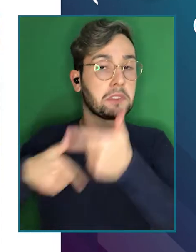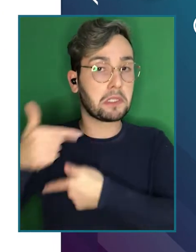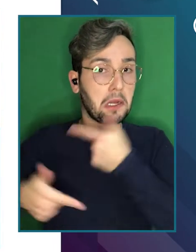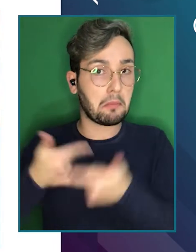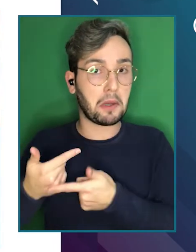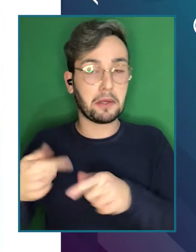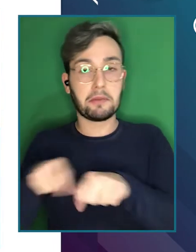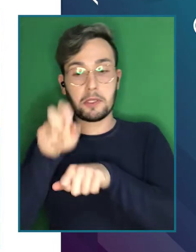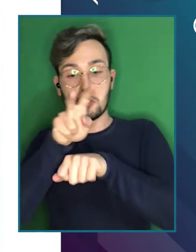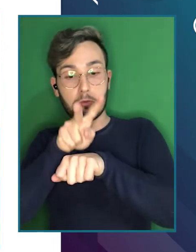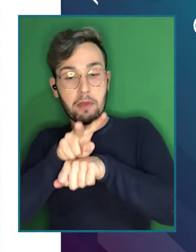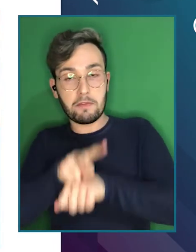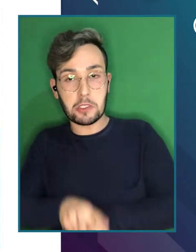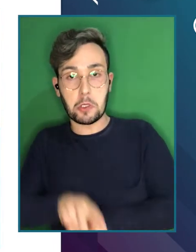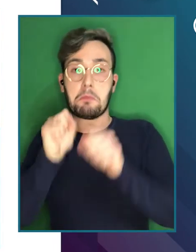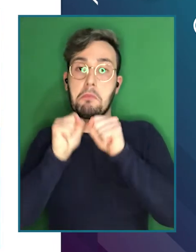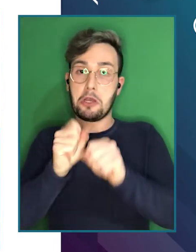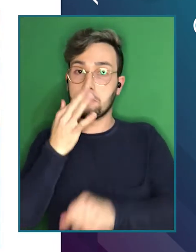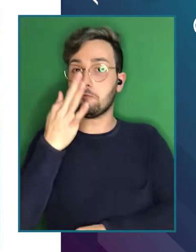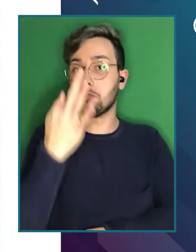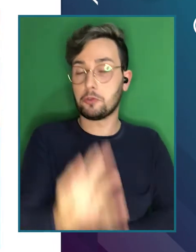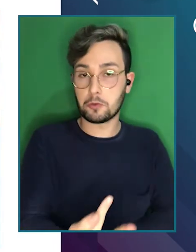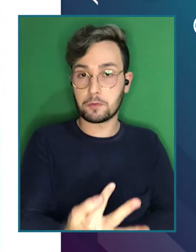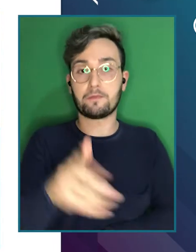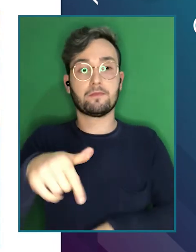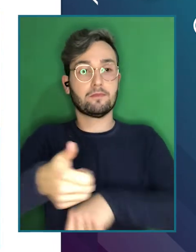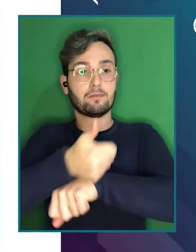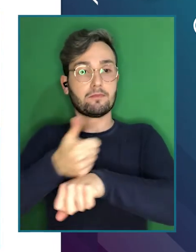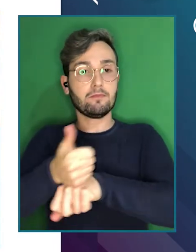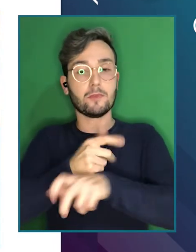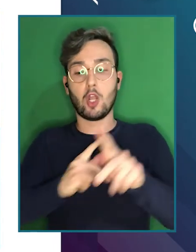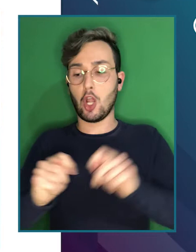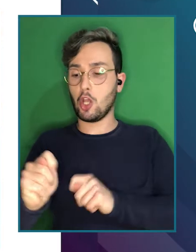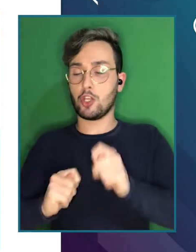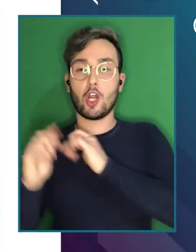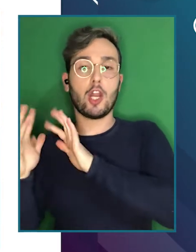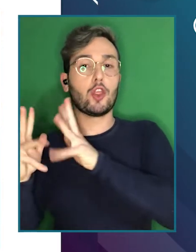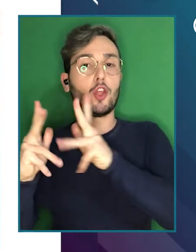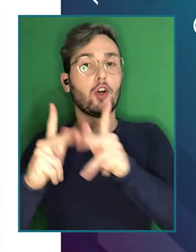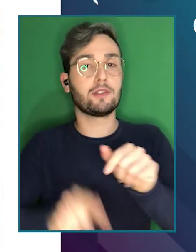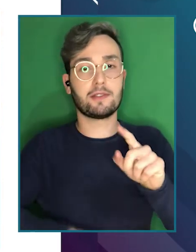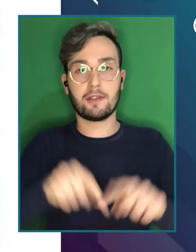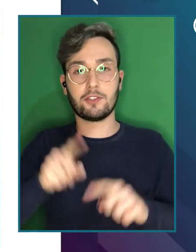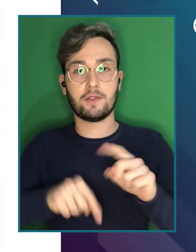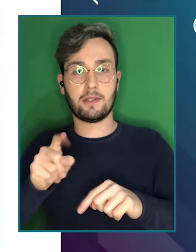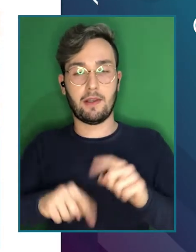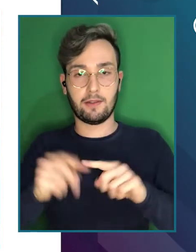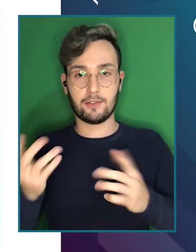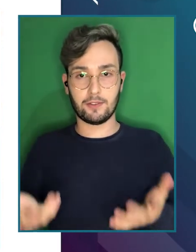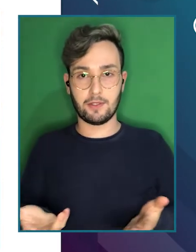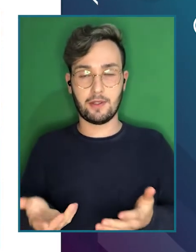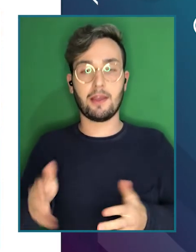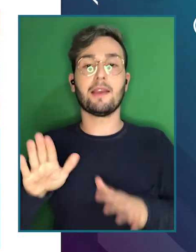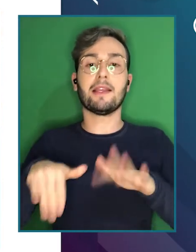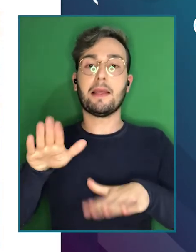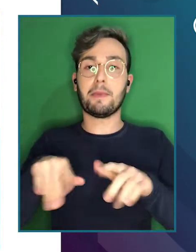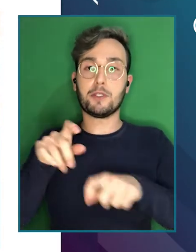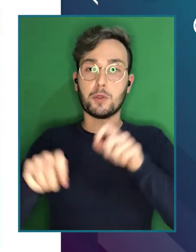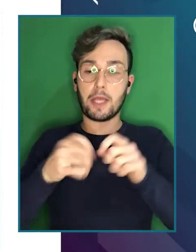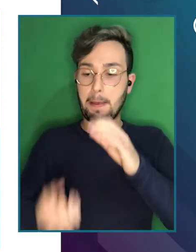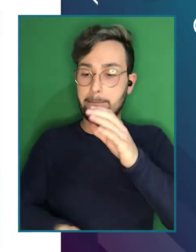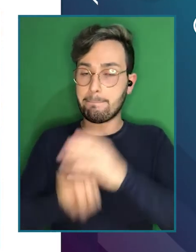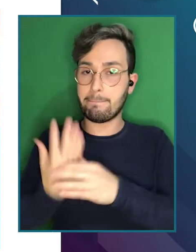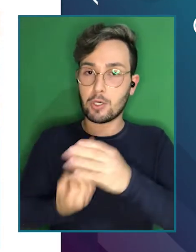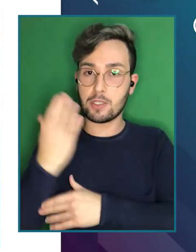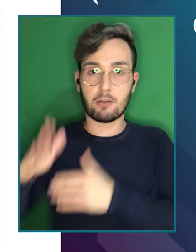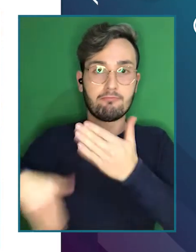carreira como supervisor de soldagem. É o profissional que controla todas as atividades de soldagem, de acordo com a